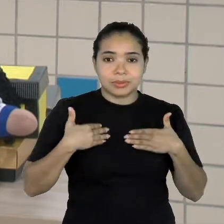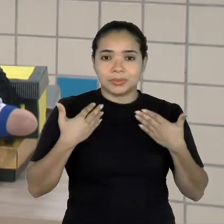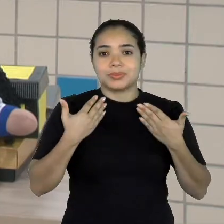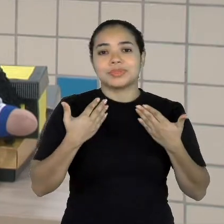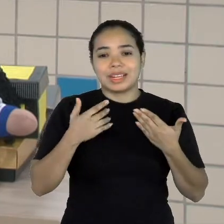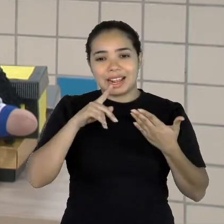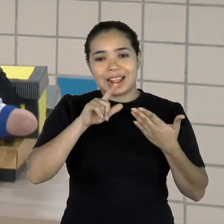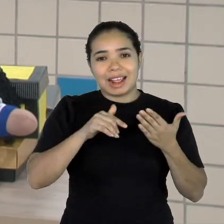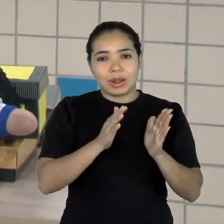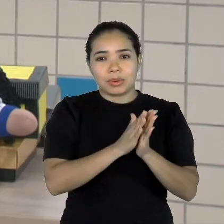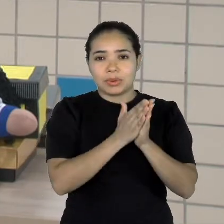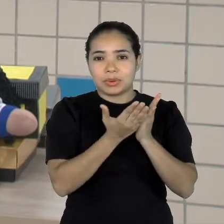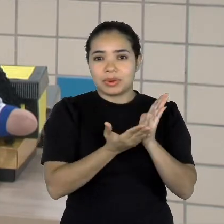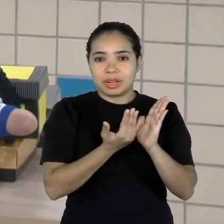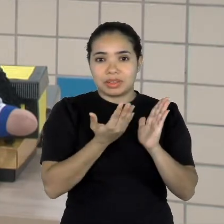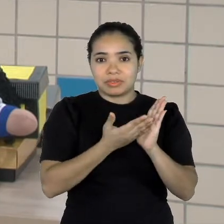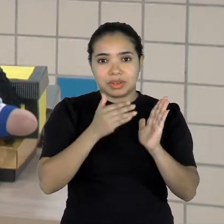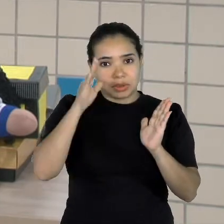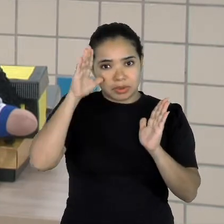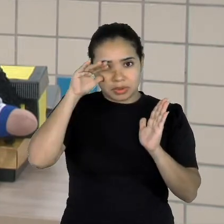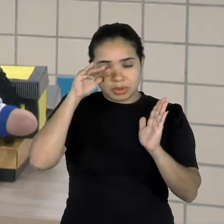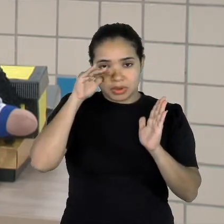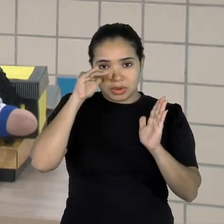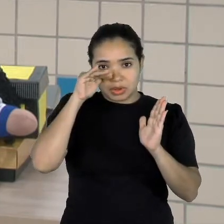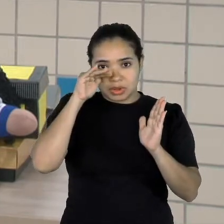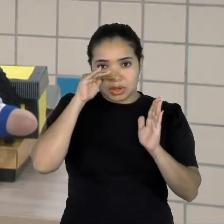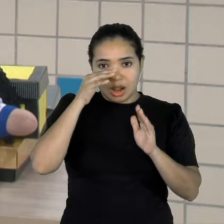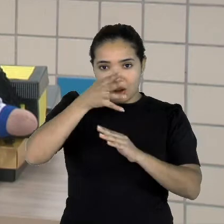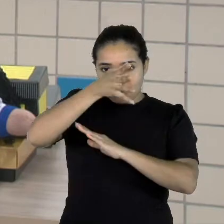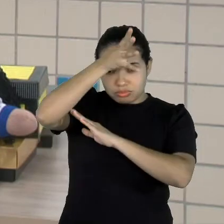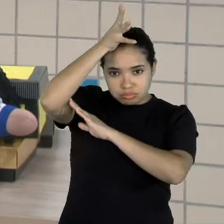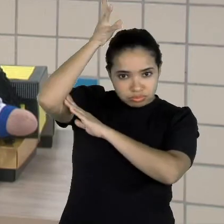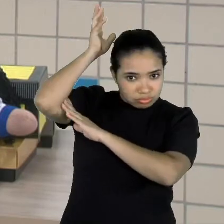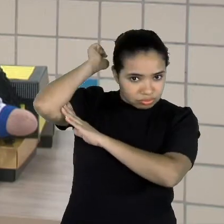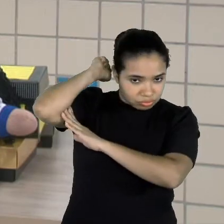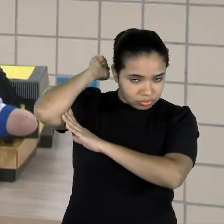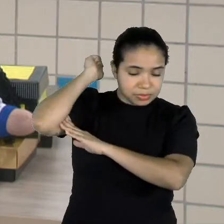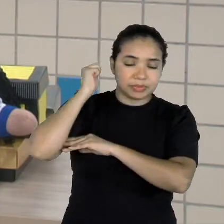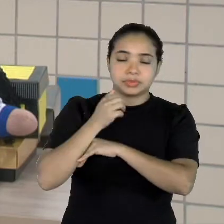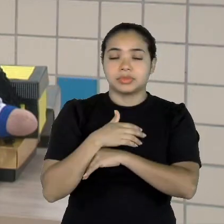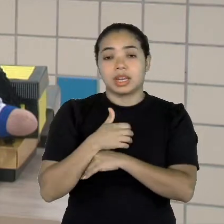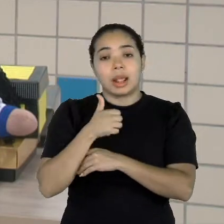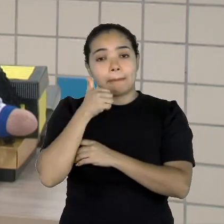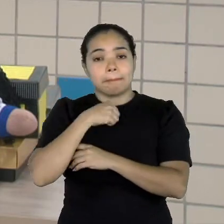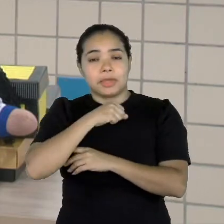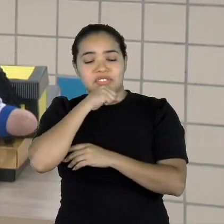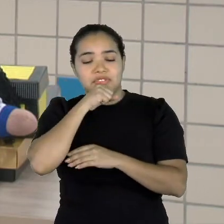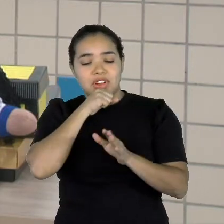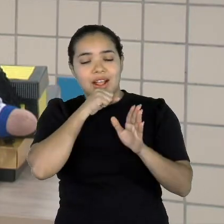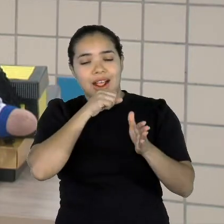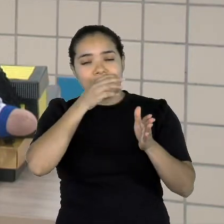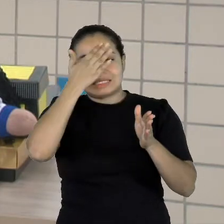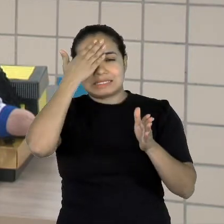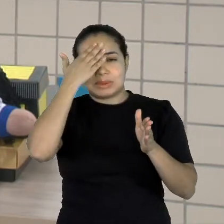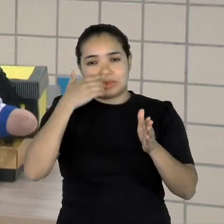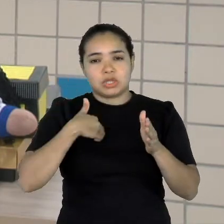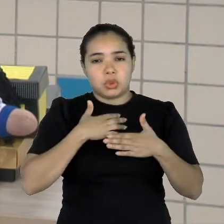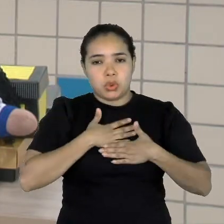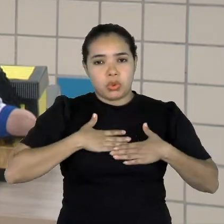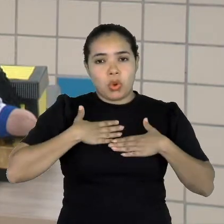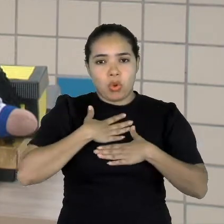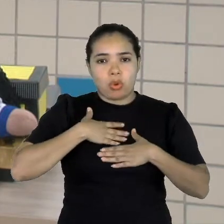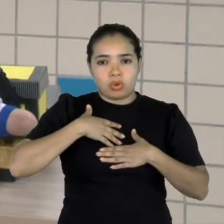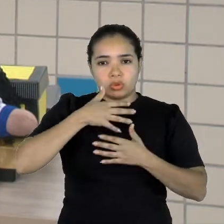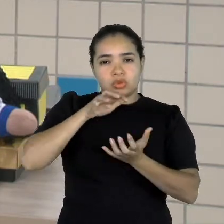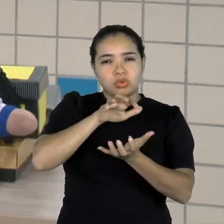surpresa, era um livro de curiosidade dos dinossauros. Minha avó sabe que gosto muito de dinossauro. E agora que estou